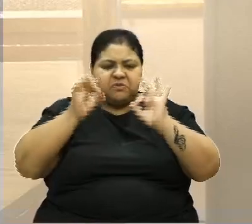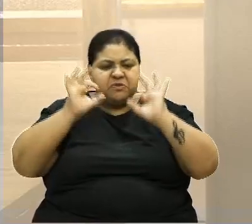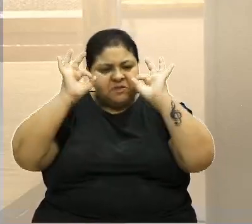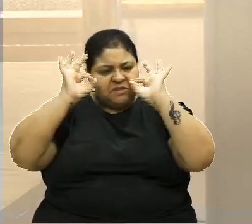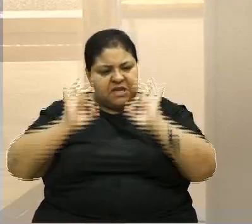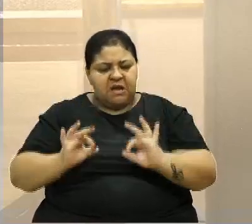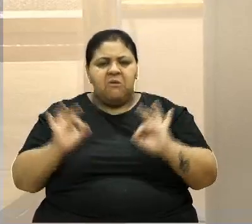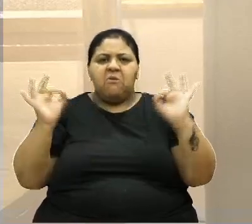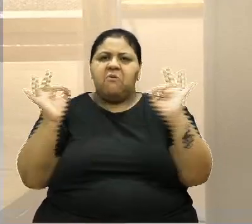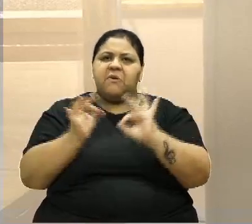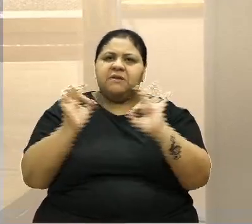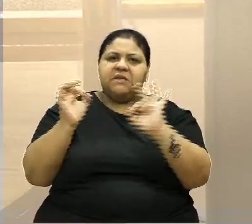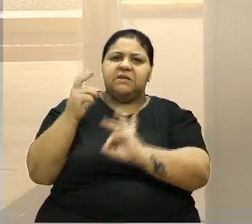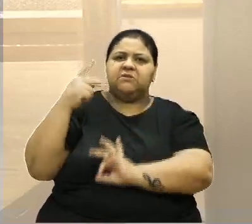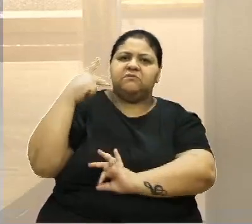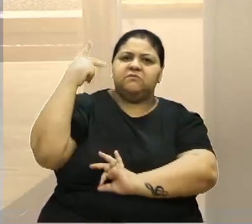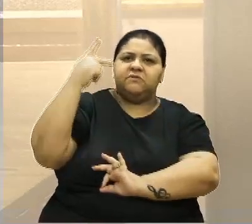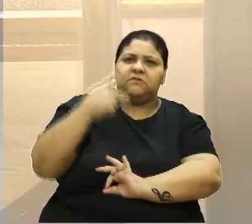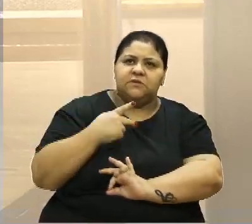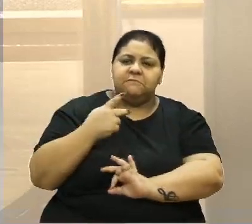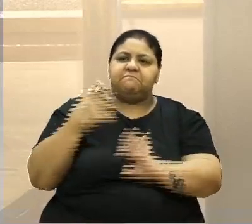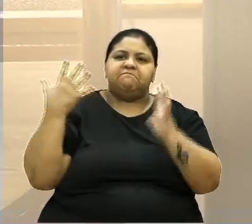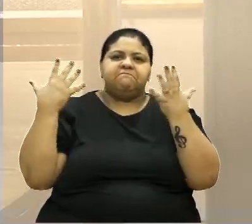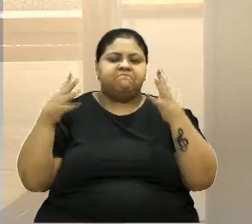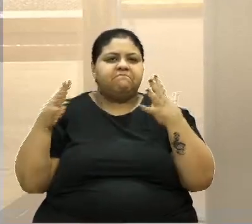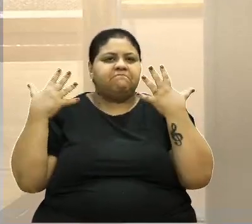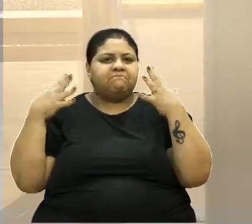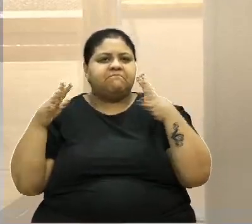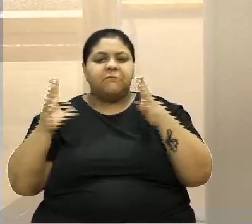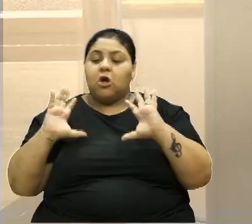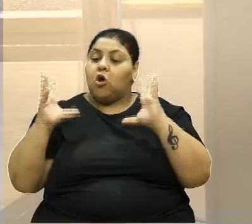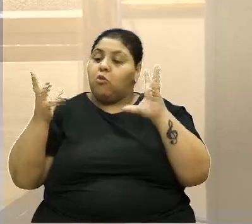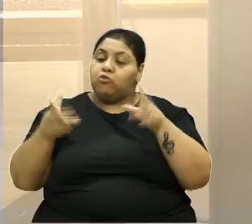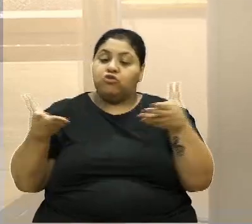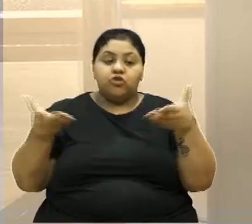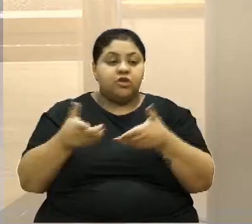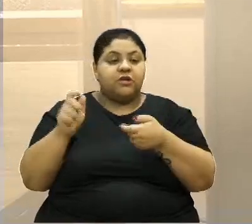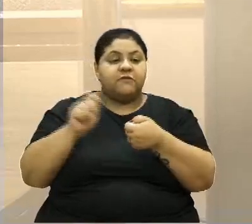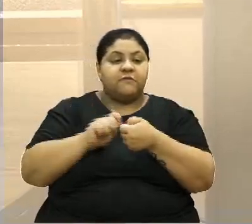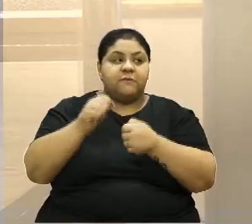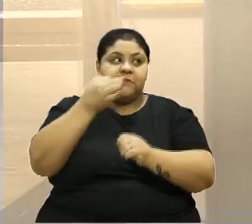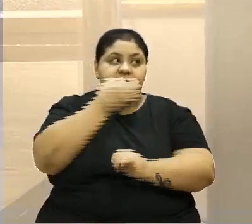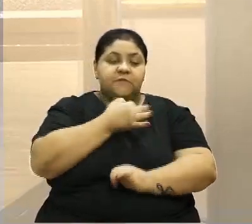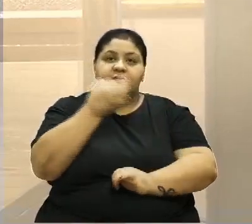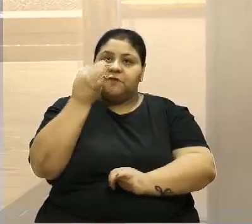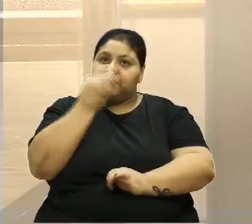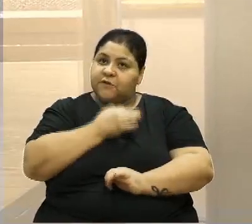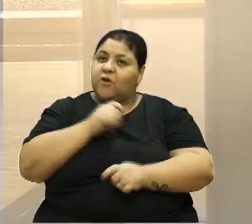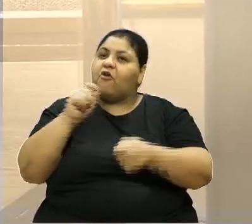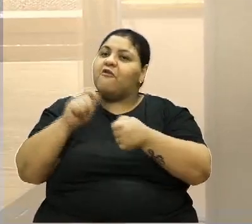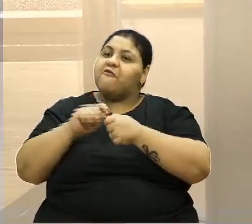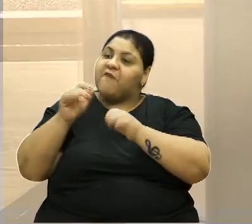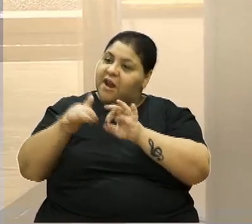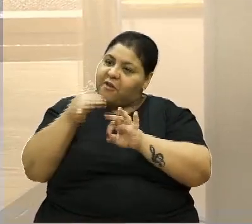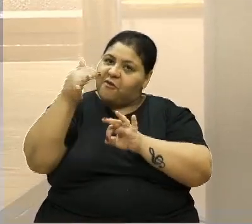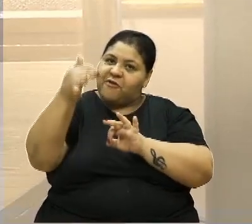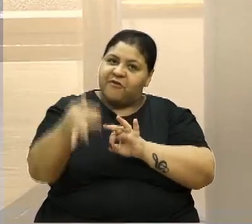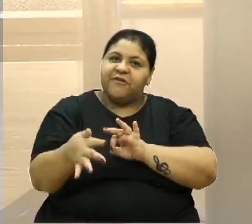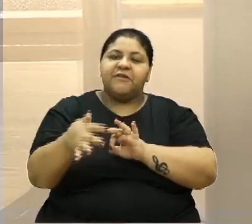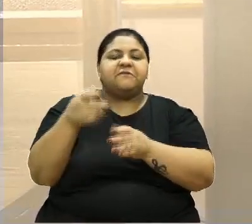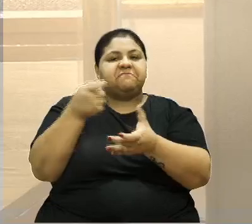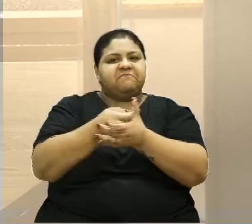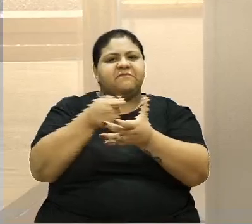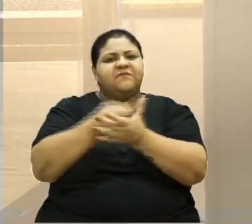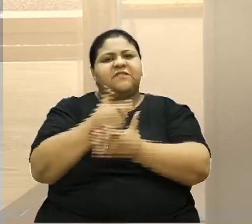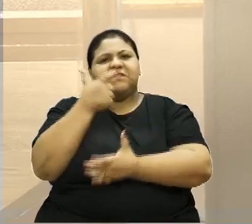um excelente político. Então, parabéns por tudo que tu já fez por Caxias, por tudo que tu ainda fará por Caxias, pelas tuas lutas.